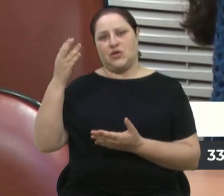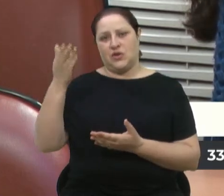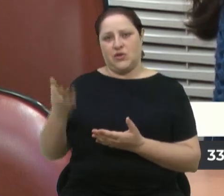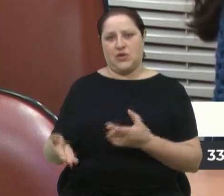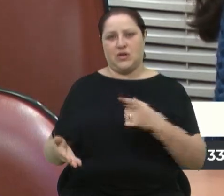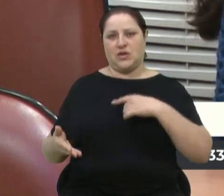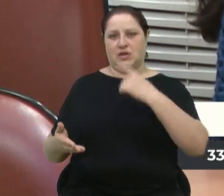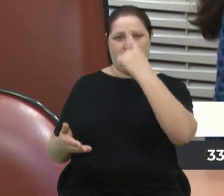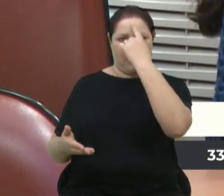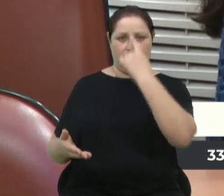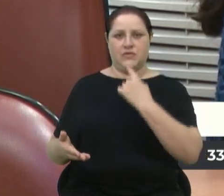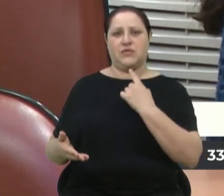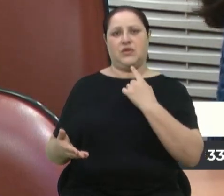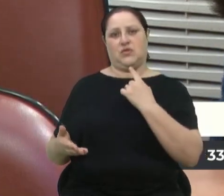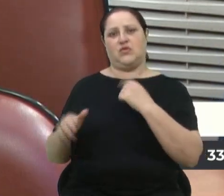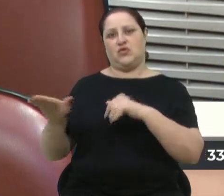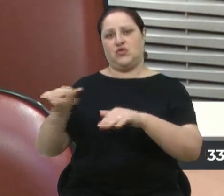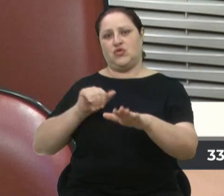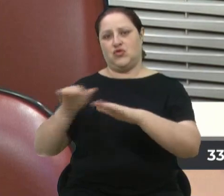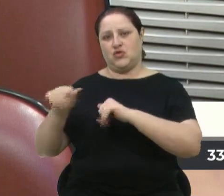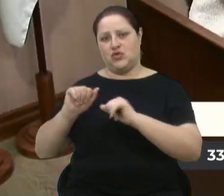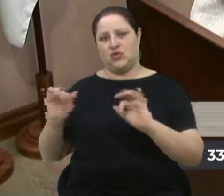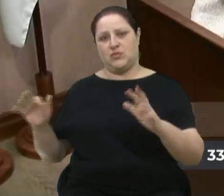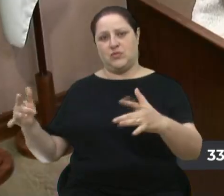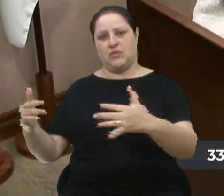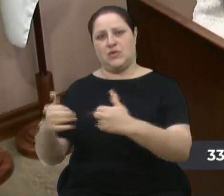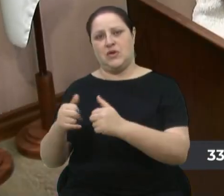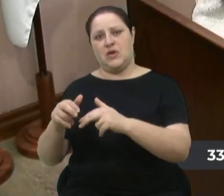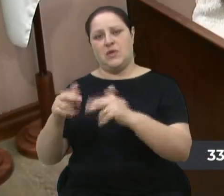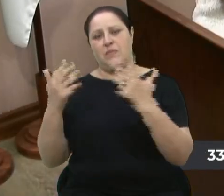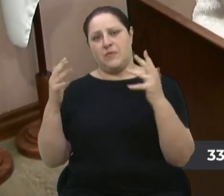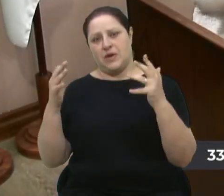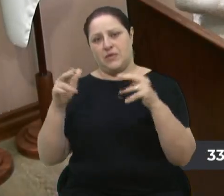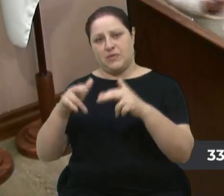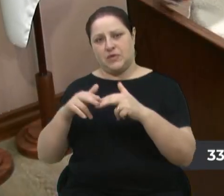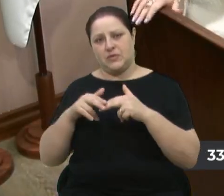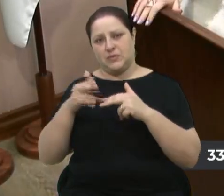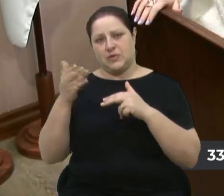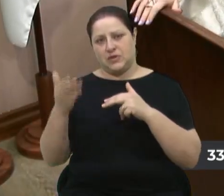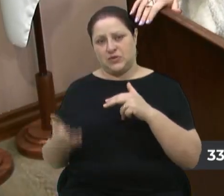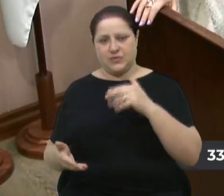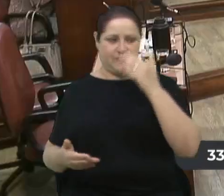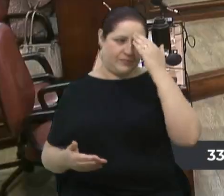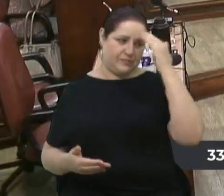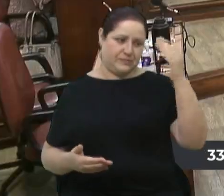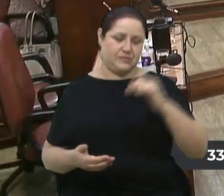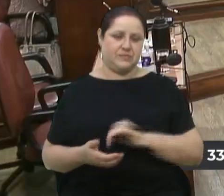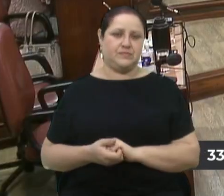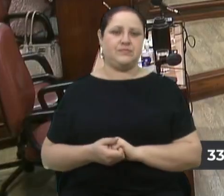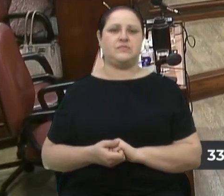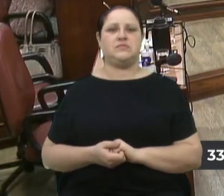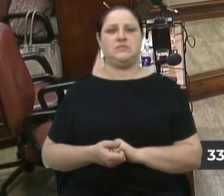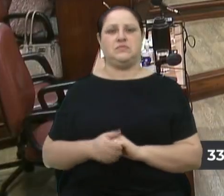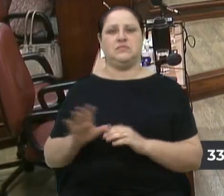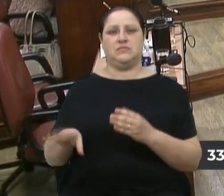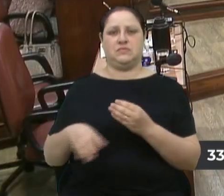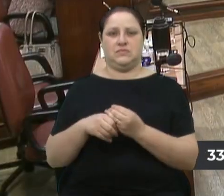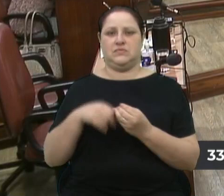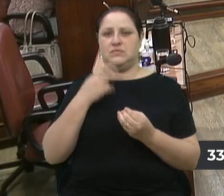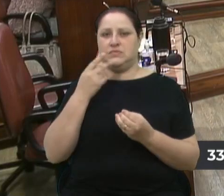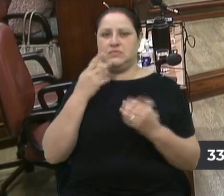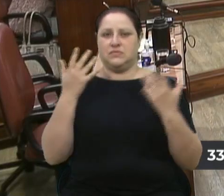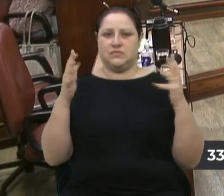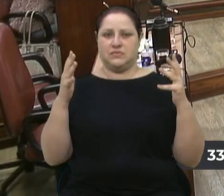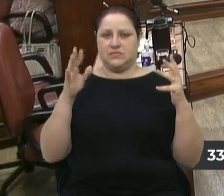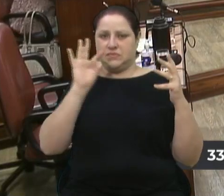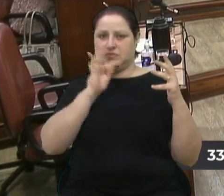perfil agregador, então parabéns por isso. Uma parte, vereadora. Obrigada, seu a parte. Eu também quero parabenizar a